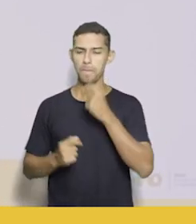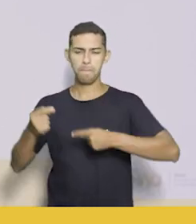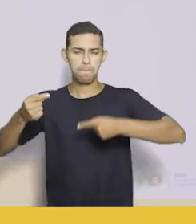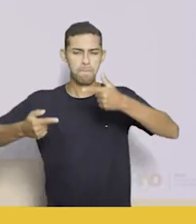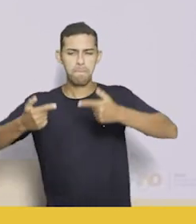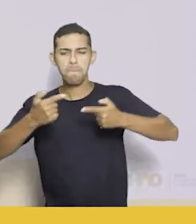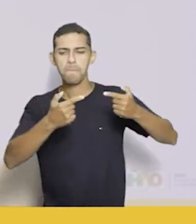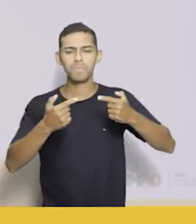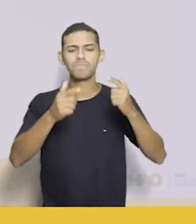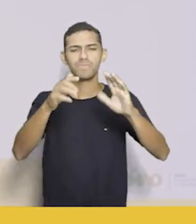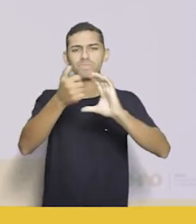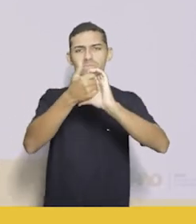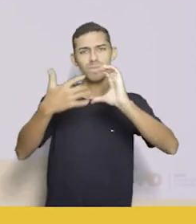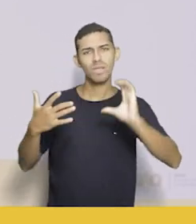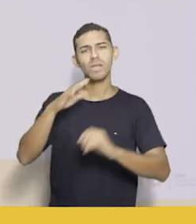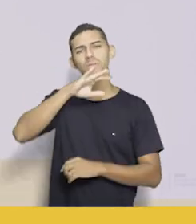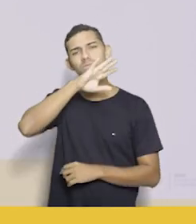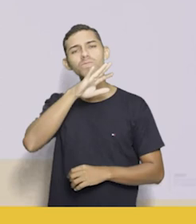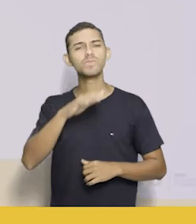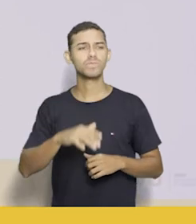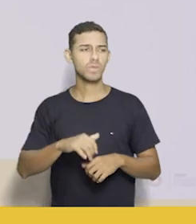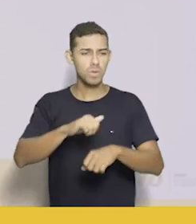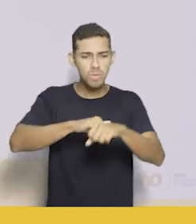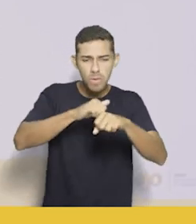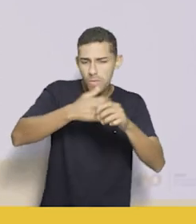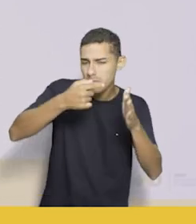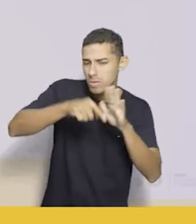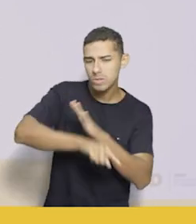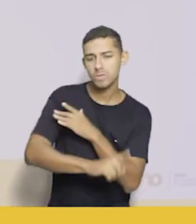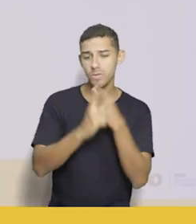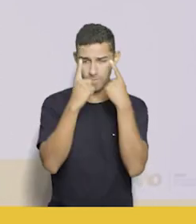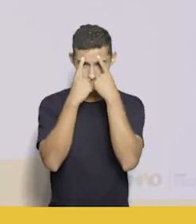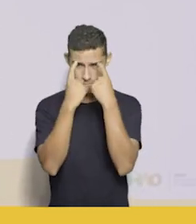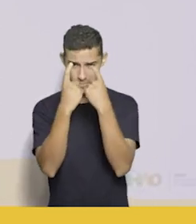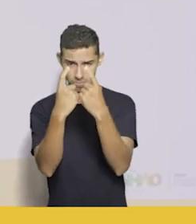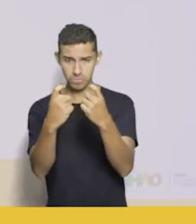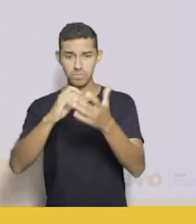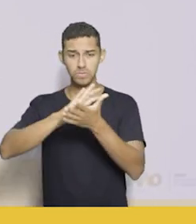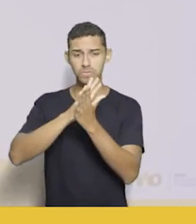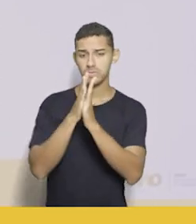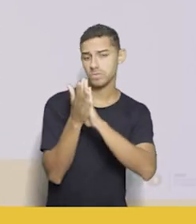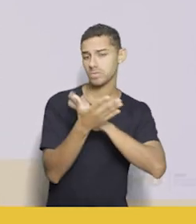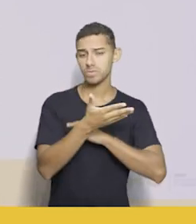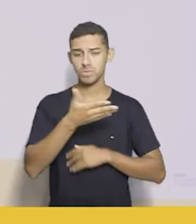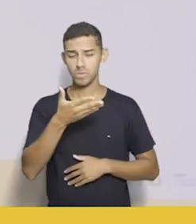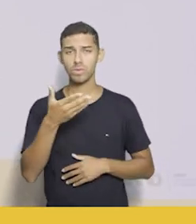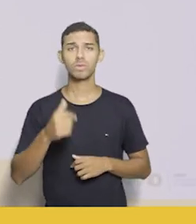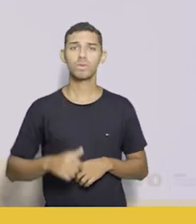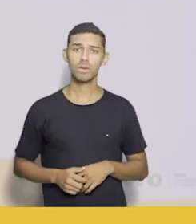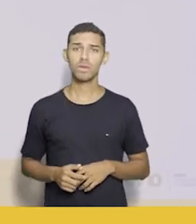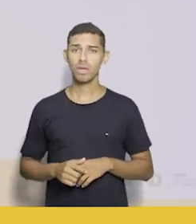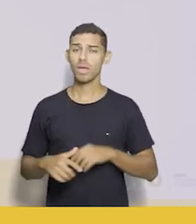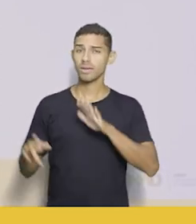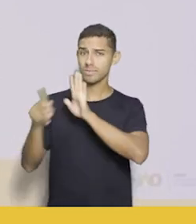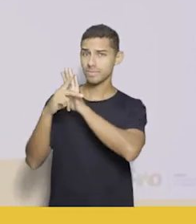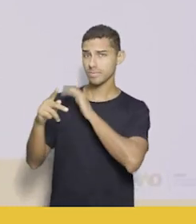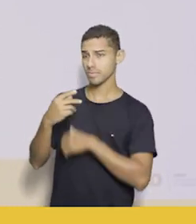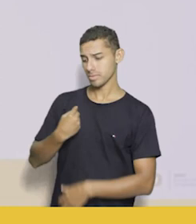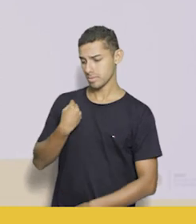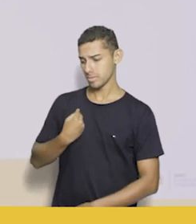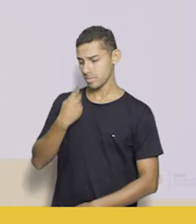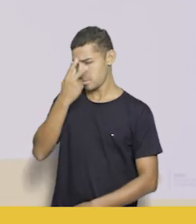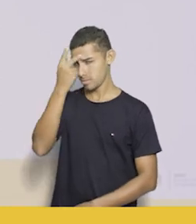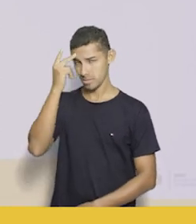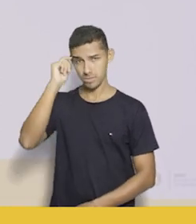ruins né pobreza extrema violência etc discriminação e diz que isso era característica da vida